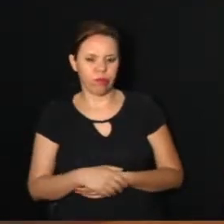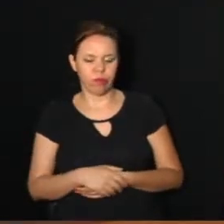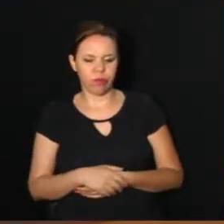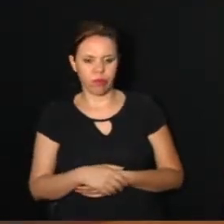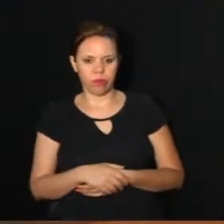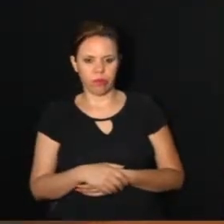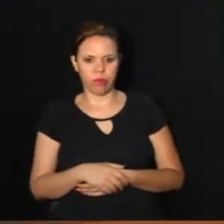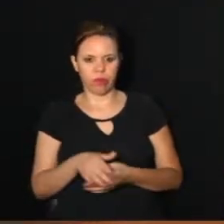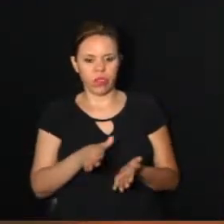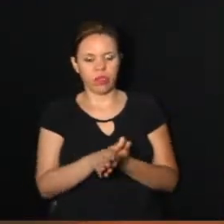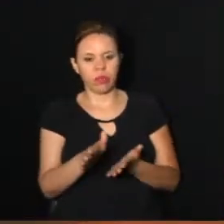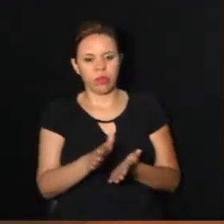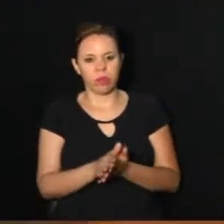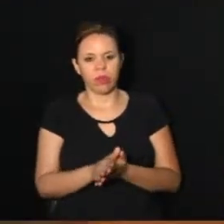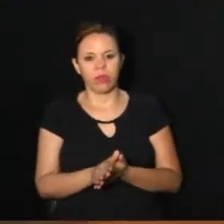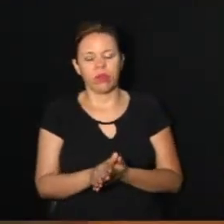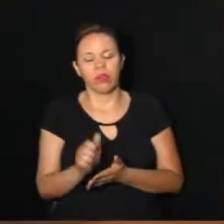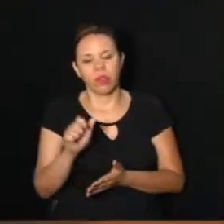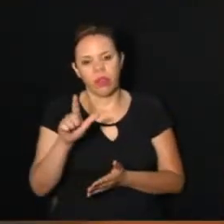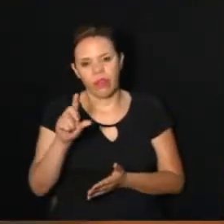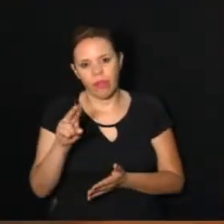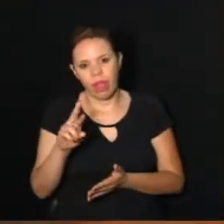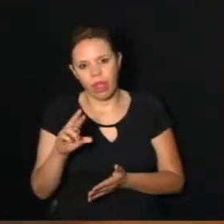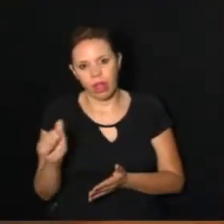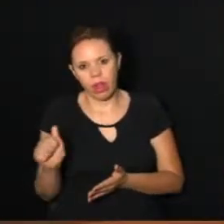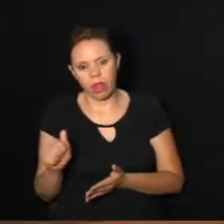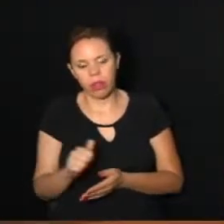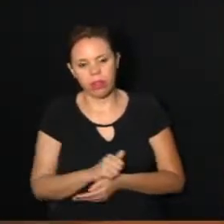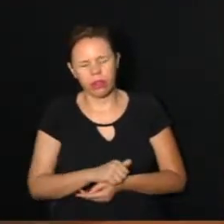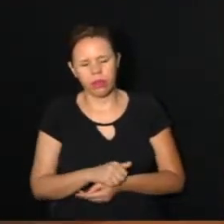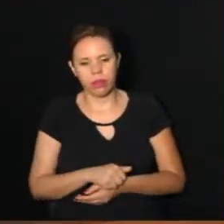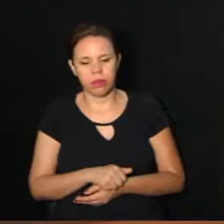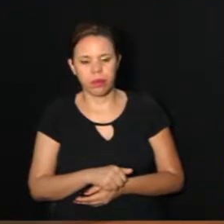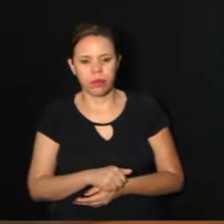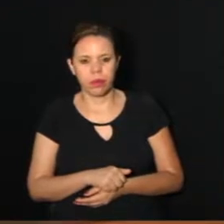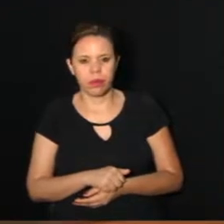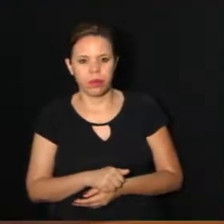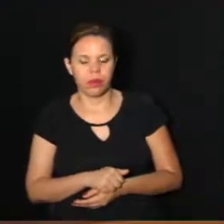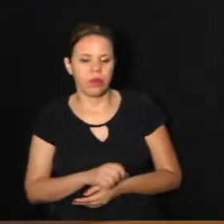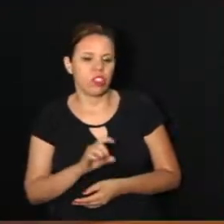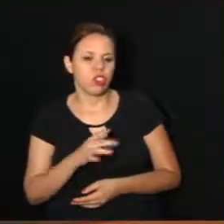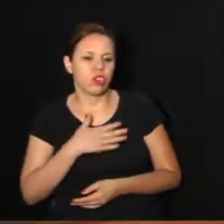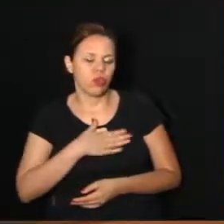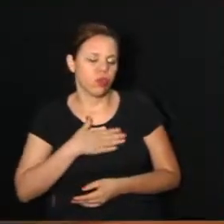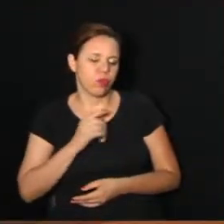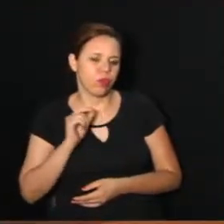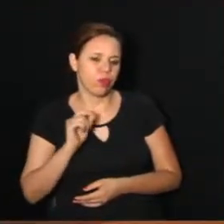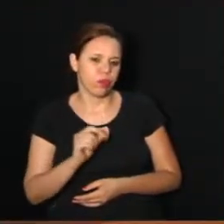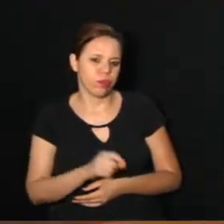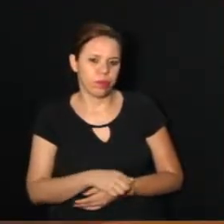na emissão dos alvarás. E eu só gostaria de